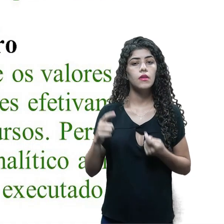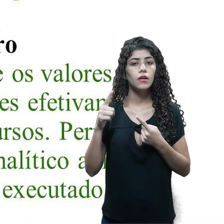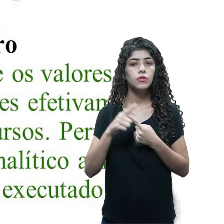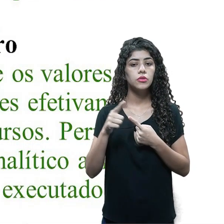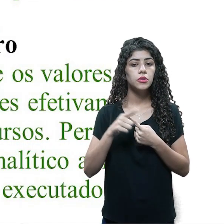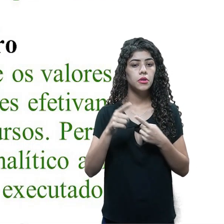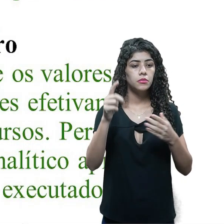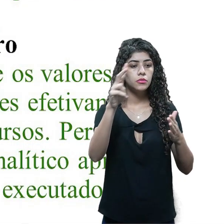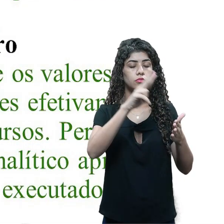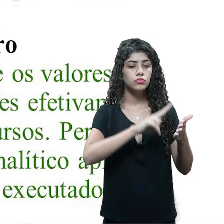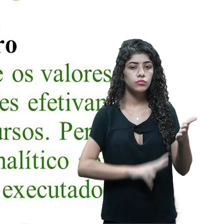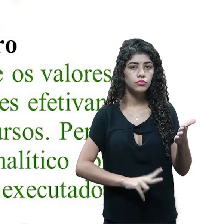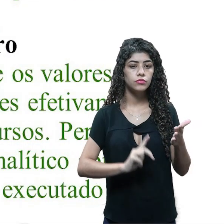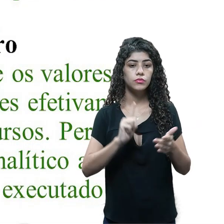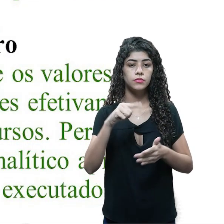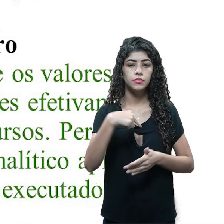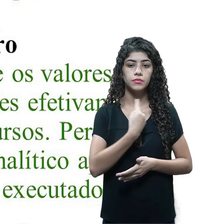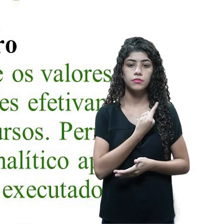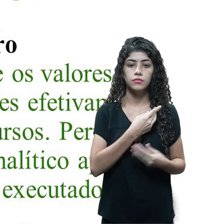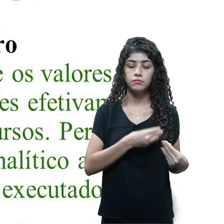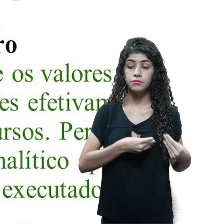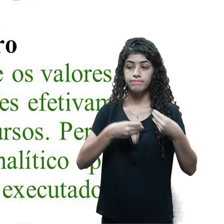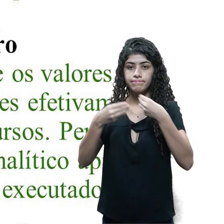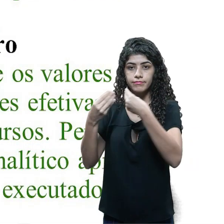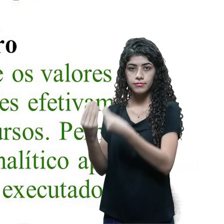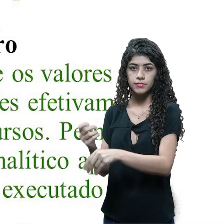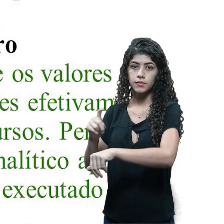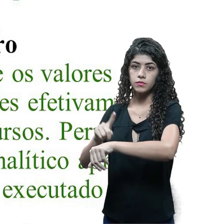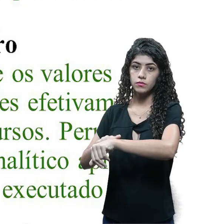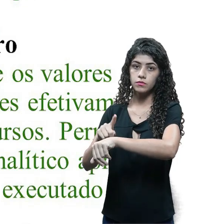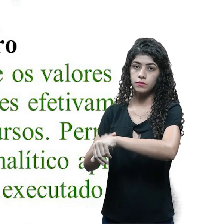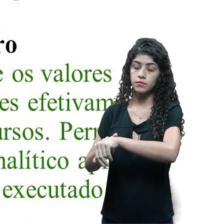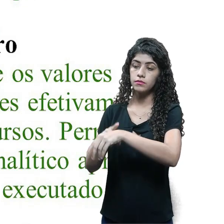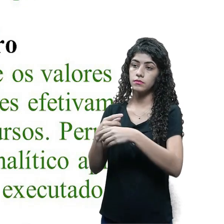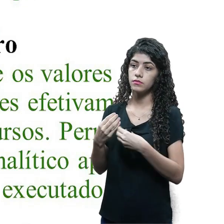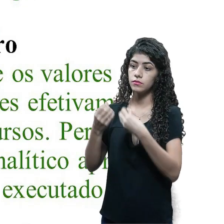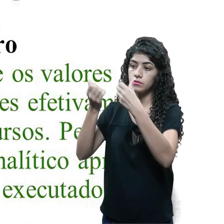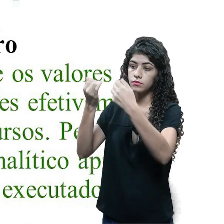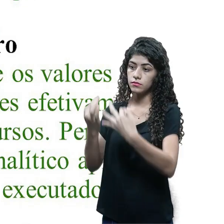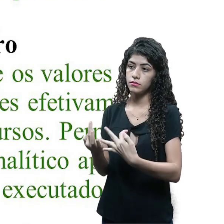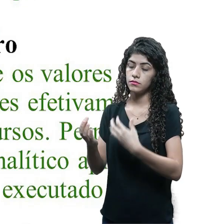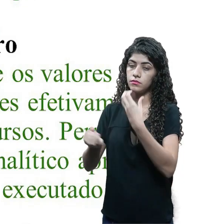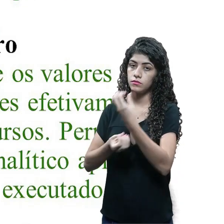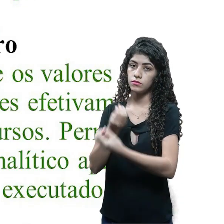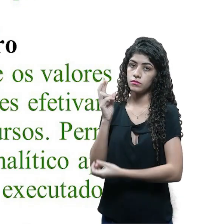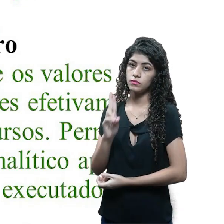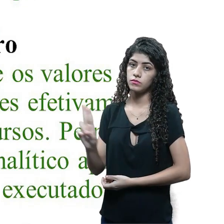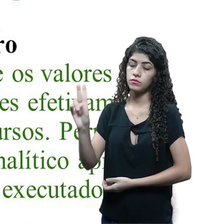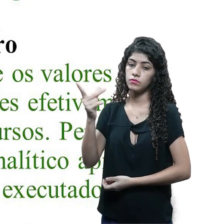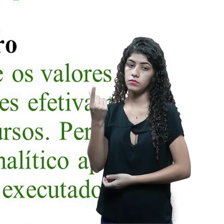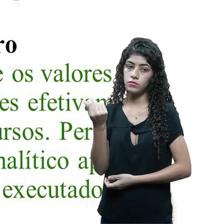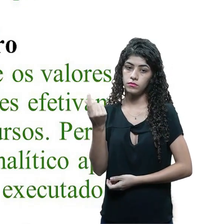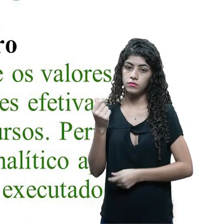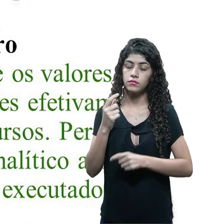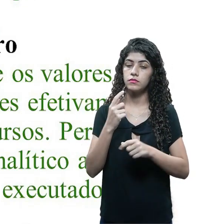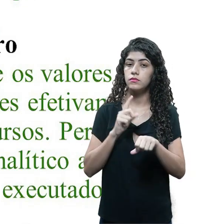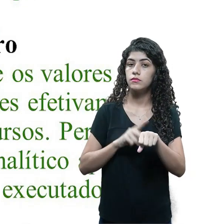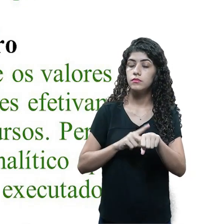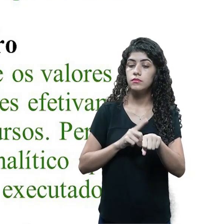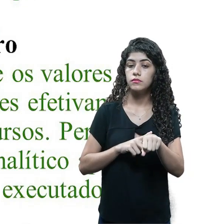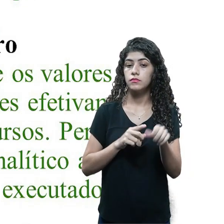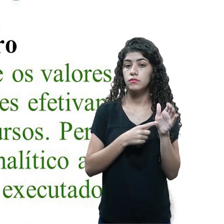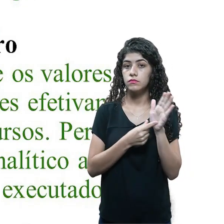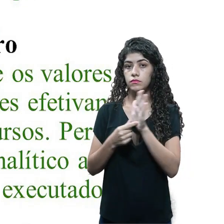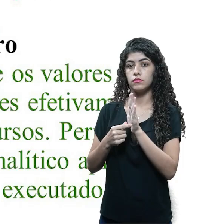Tipos de formulários, que são os tipos de formulários que a gente vai entregar na nossa prestação de contas. Primeiro é o demonstrativo do extrato da